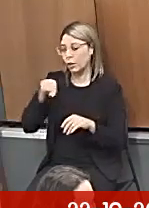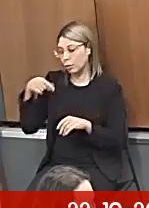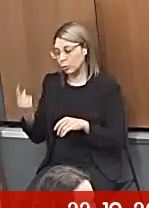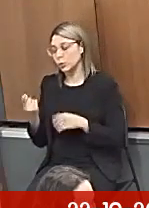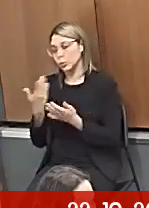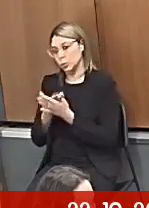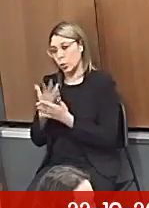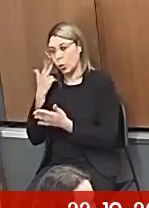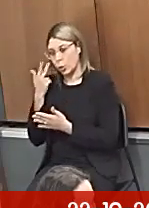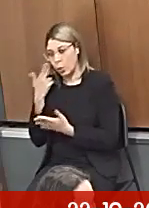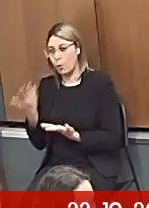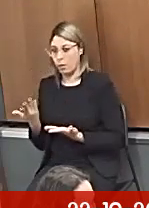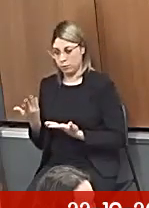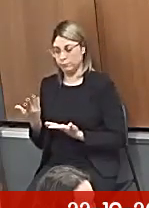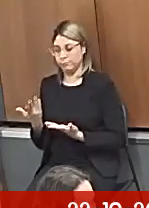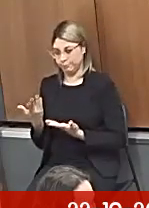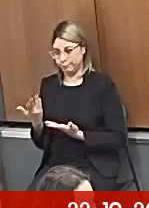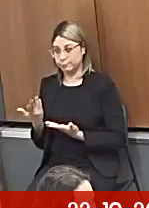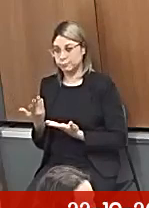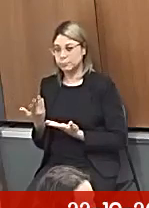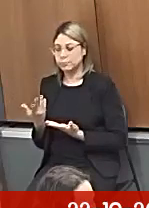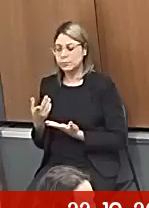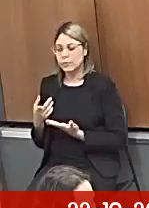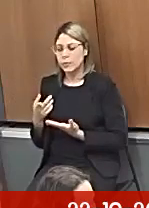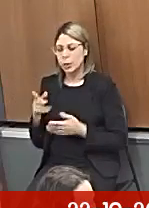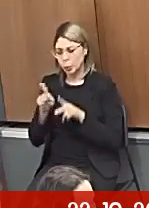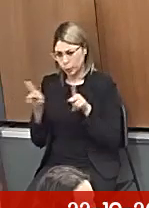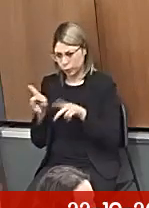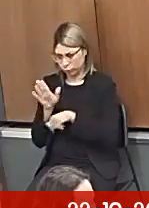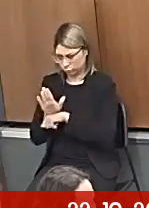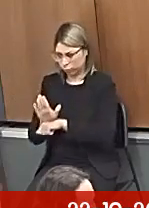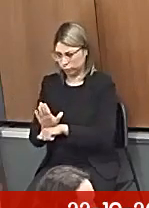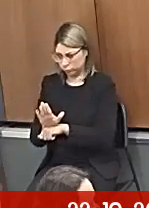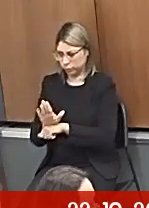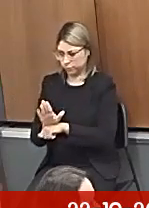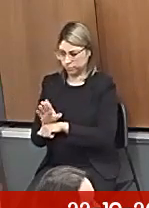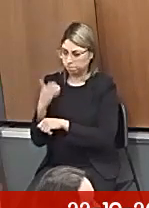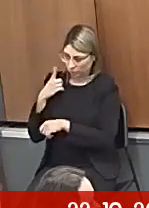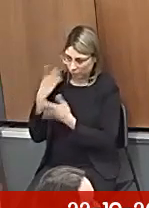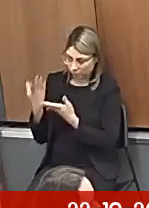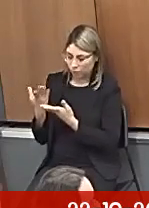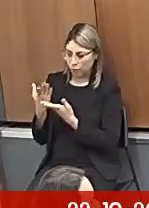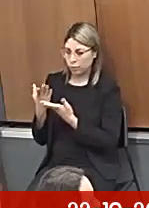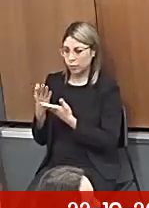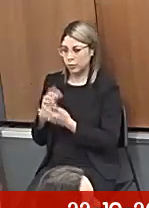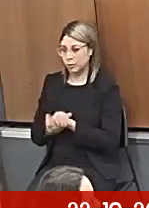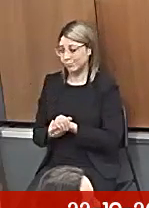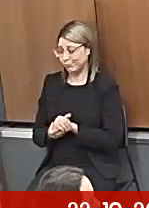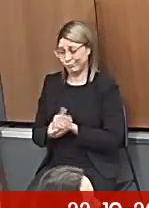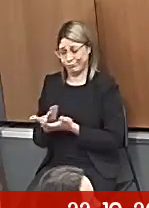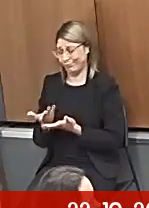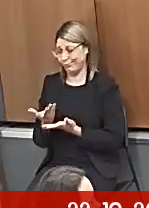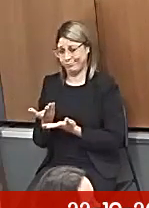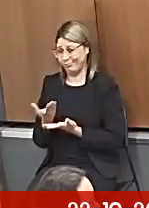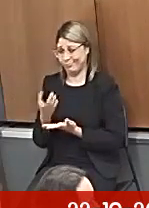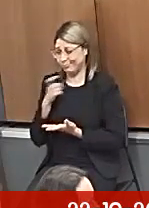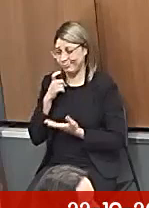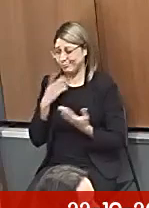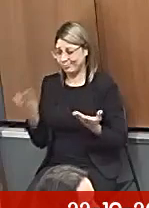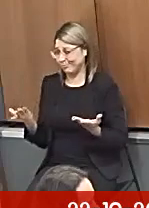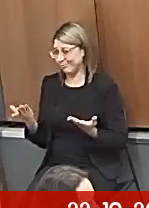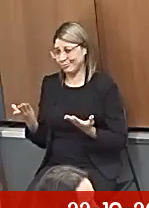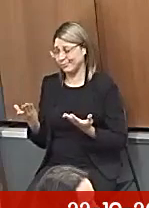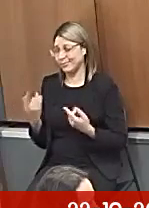horário na sala comum. Esse professor de apoio, deputado, é a maior falácia, porque